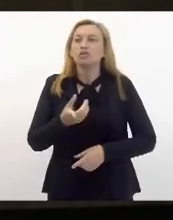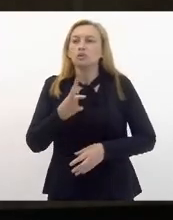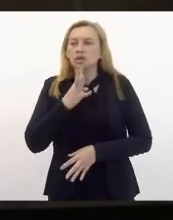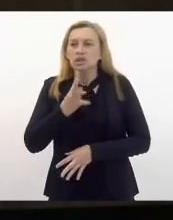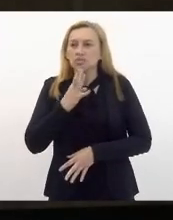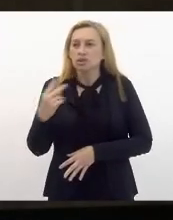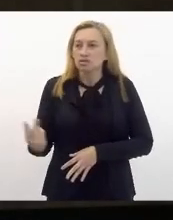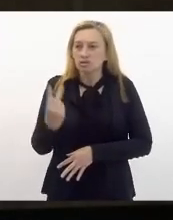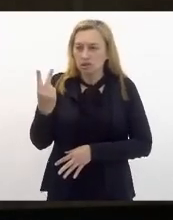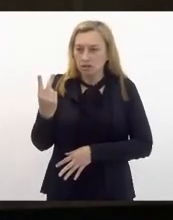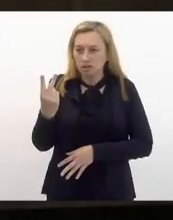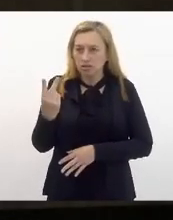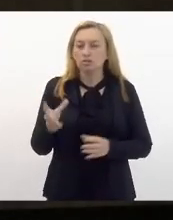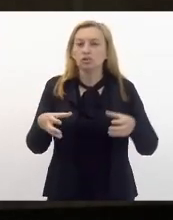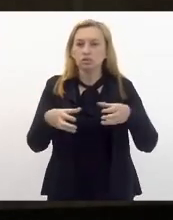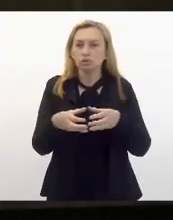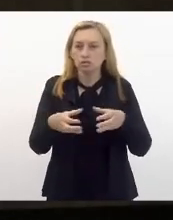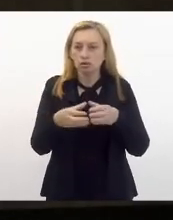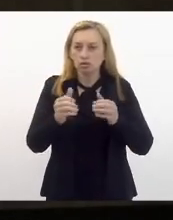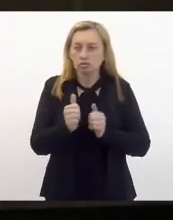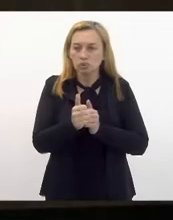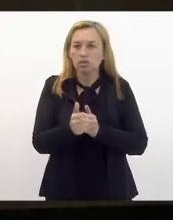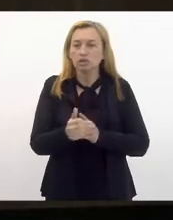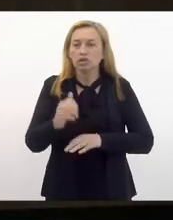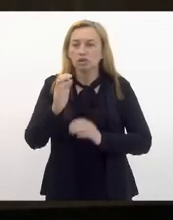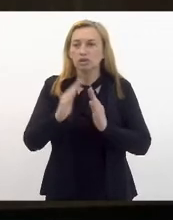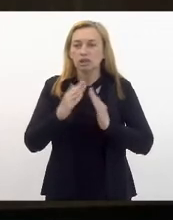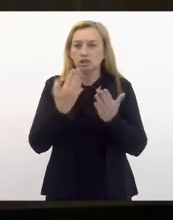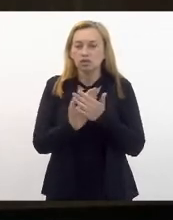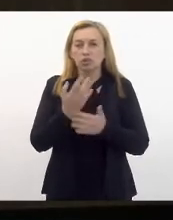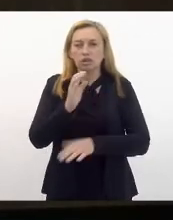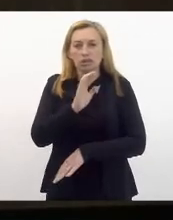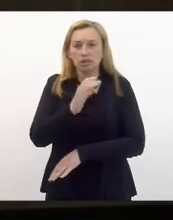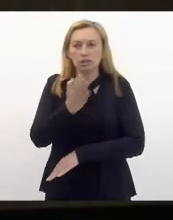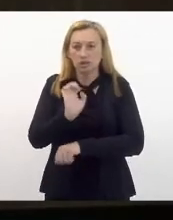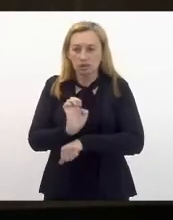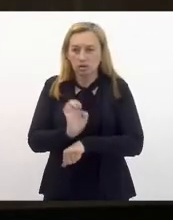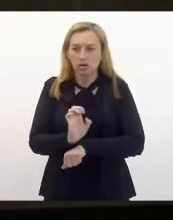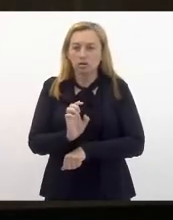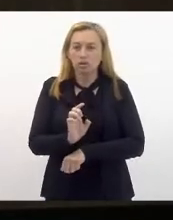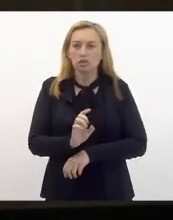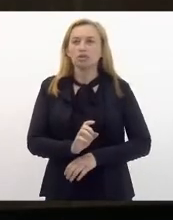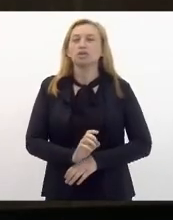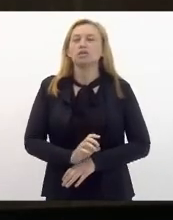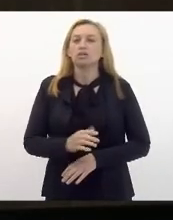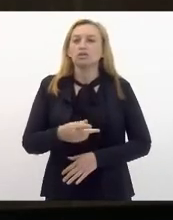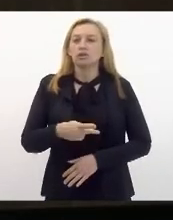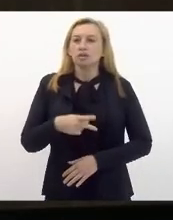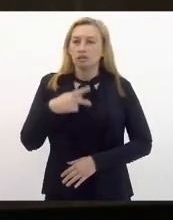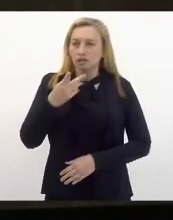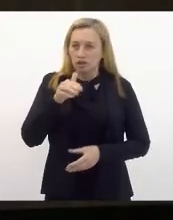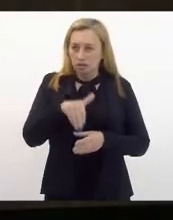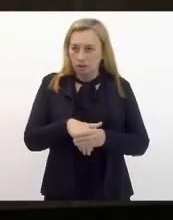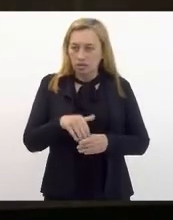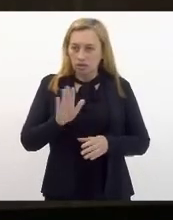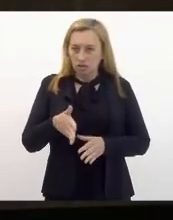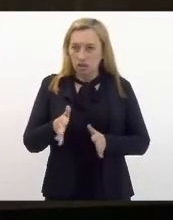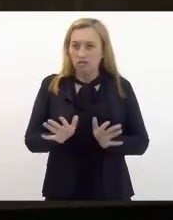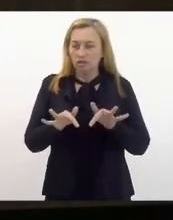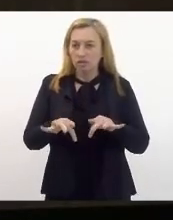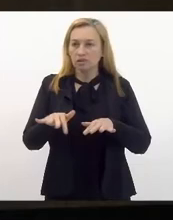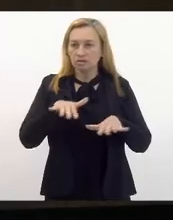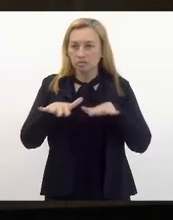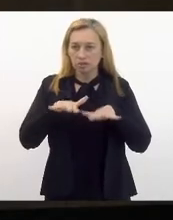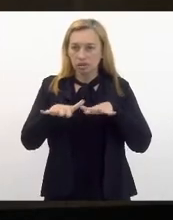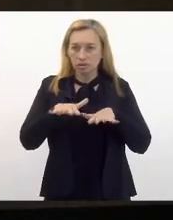reconhecimento e valorização da equipe dirigente das escolas estaduais da nossa rede portanto efeito passa a declaração e já emendando com essa